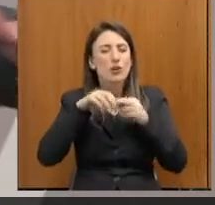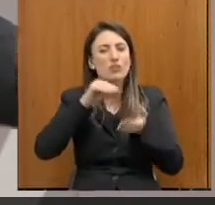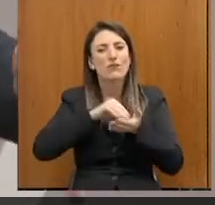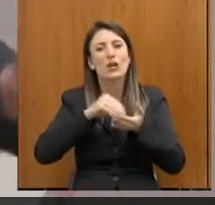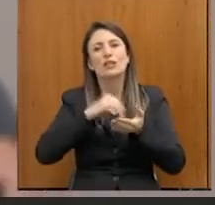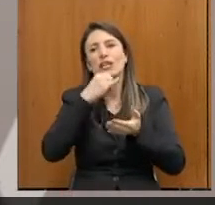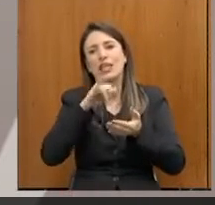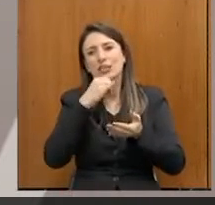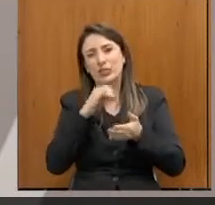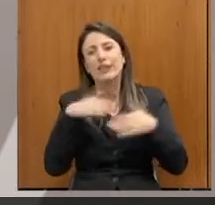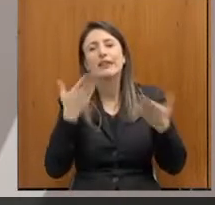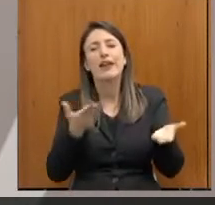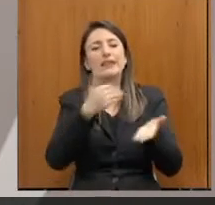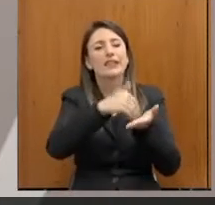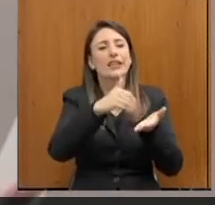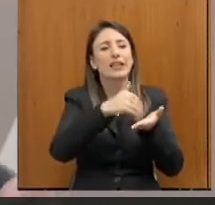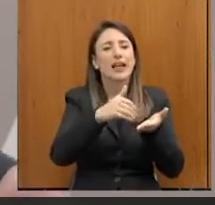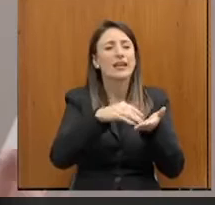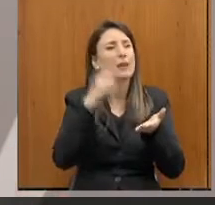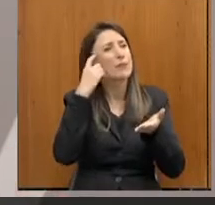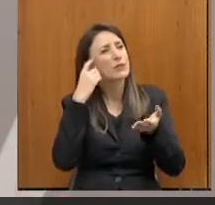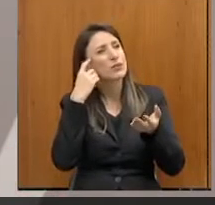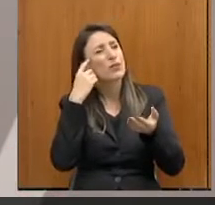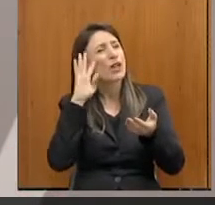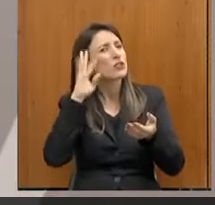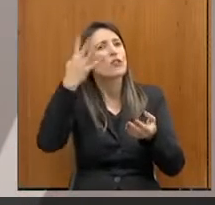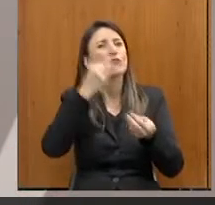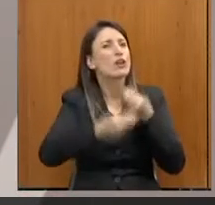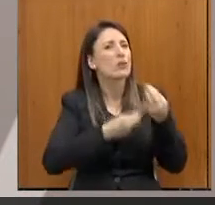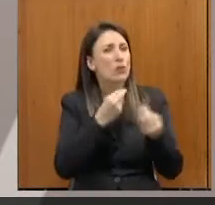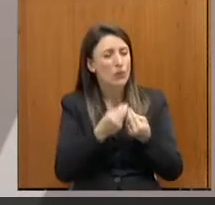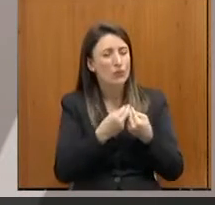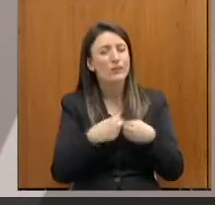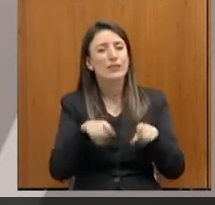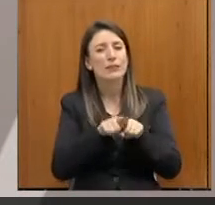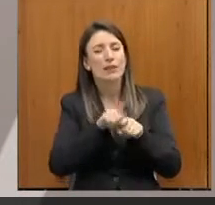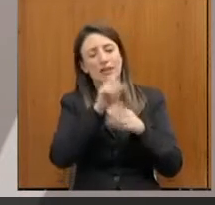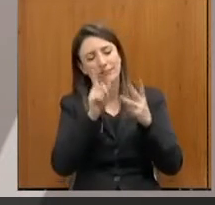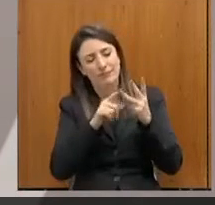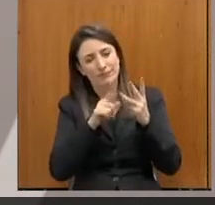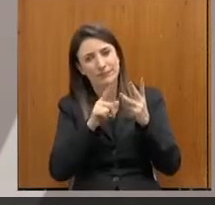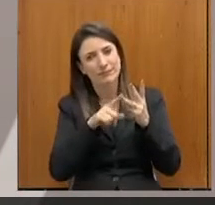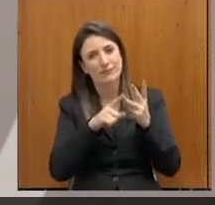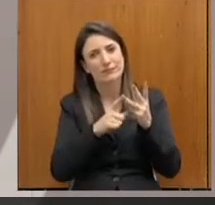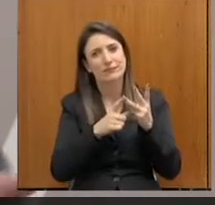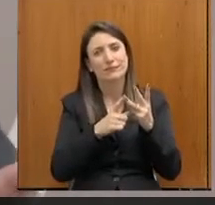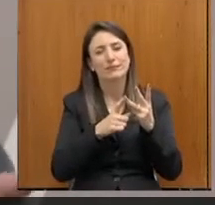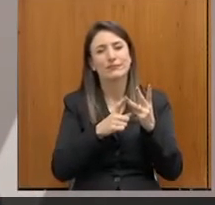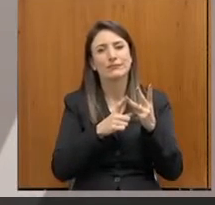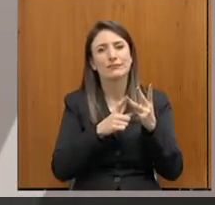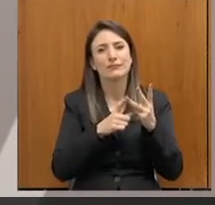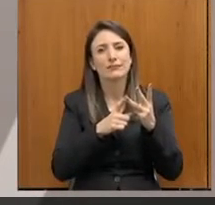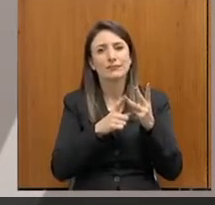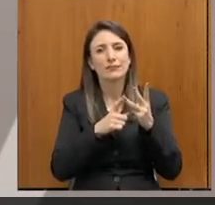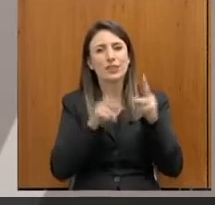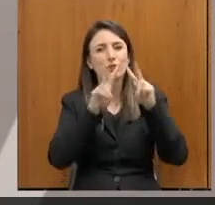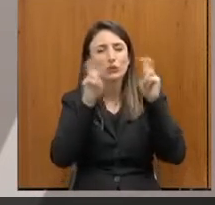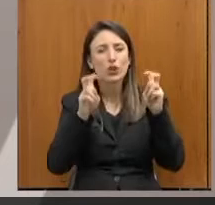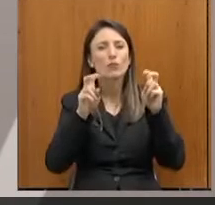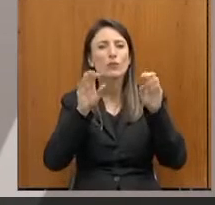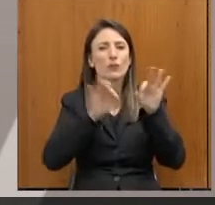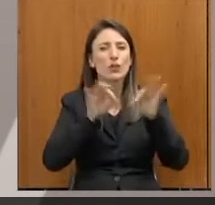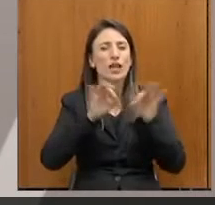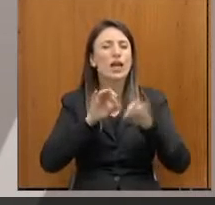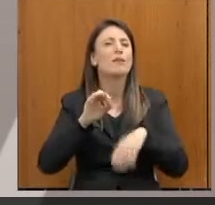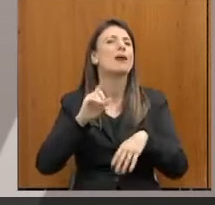secretaria tem lidado com esse tempo e por fim fica também no terceiro questionamento em relação ao programa Minas